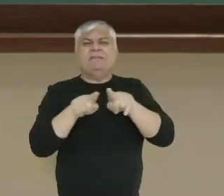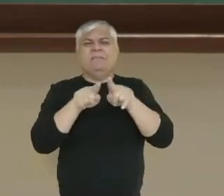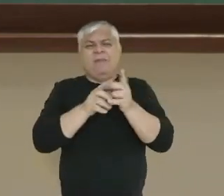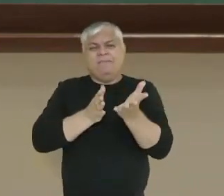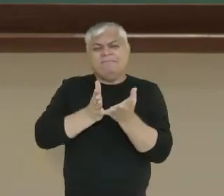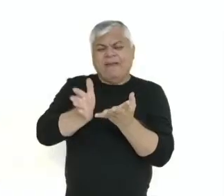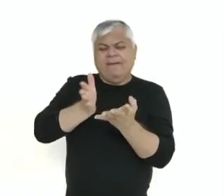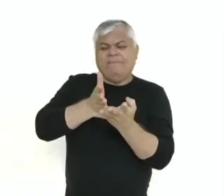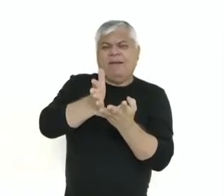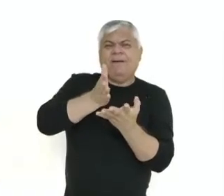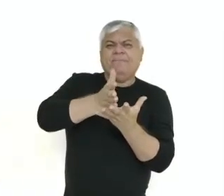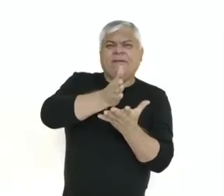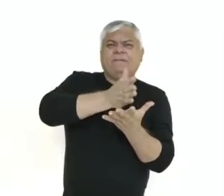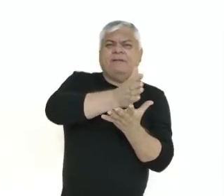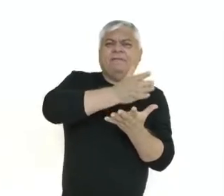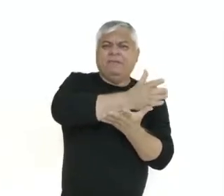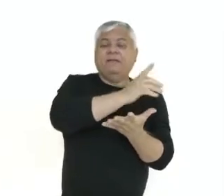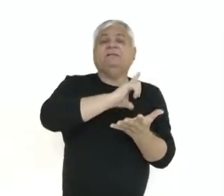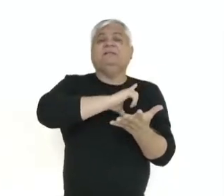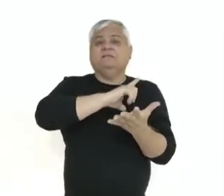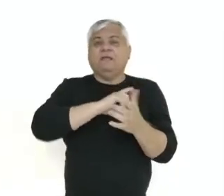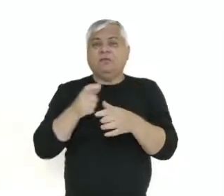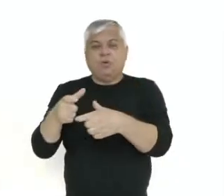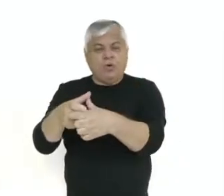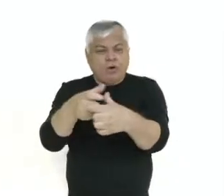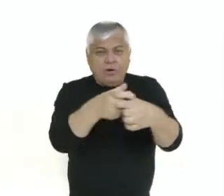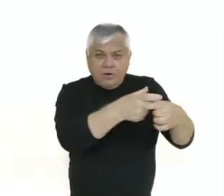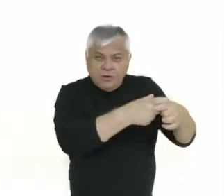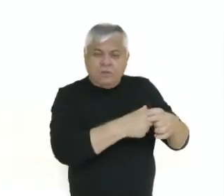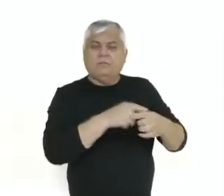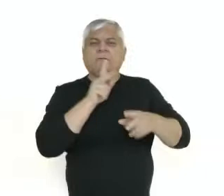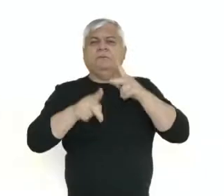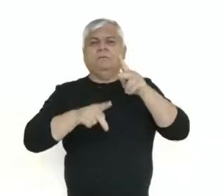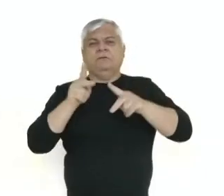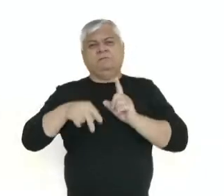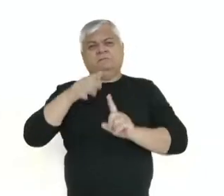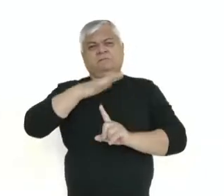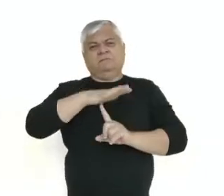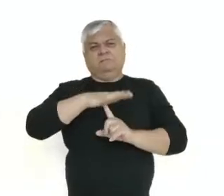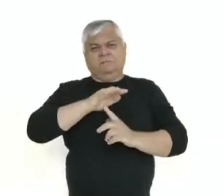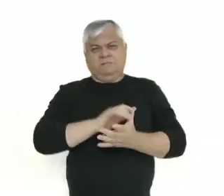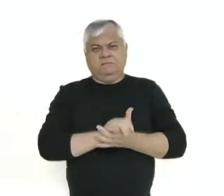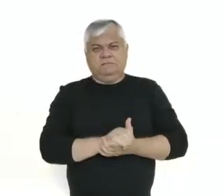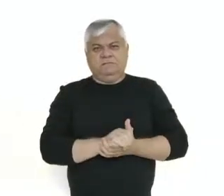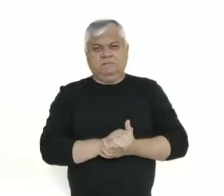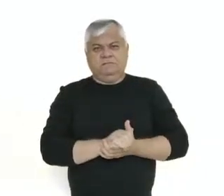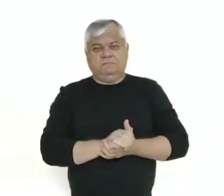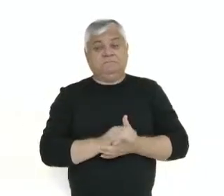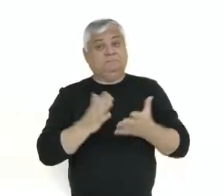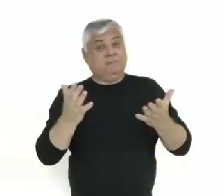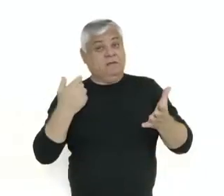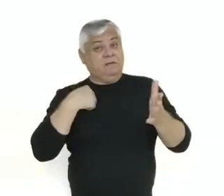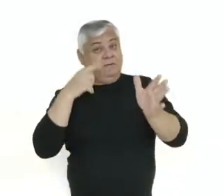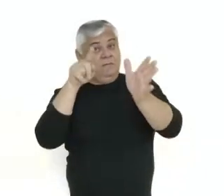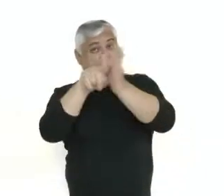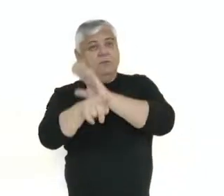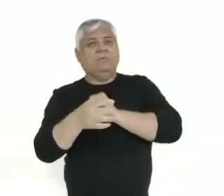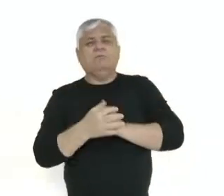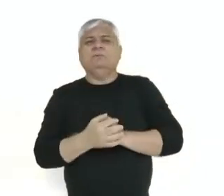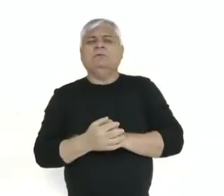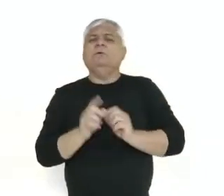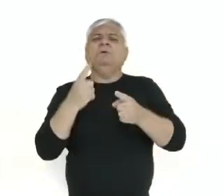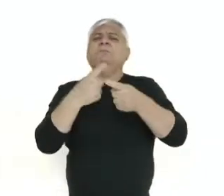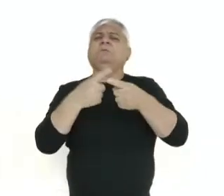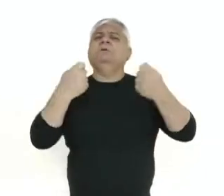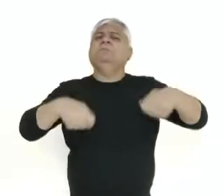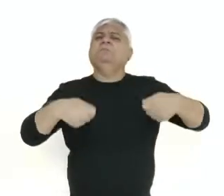segmentos étnicos minoritários na nossa população paranaense. Bom, e daí eu pergunto para vocês, por que